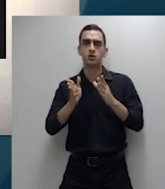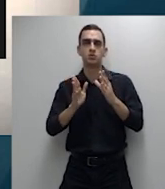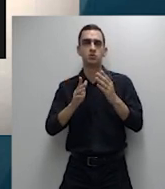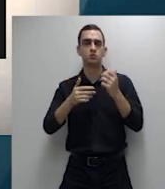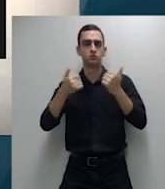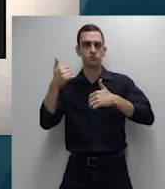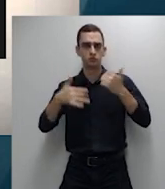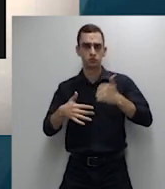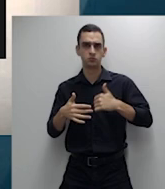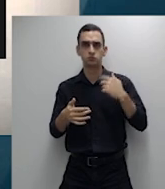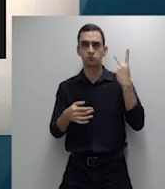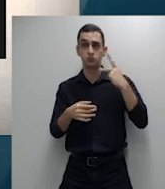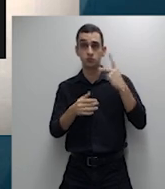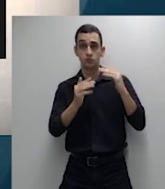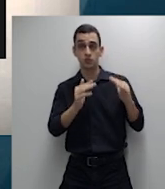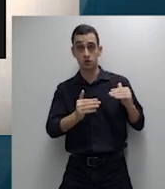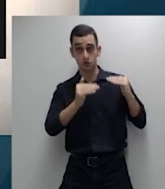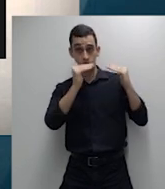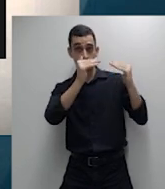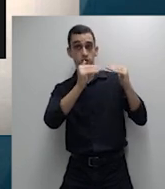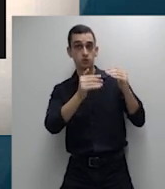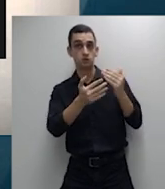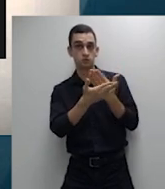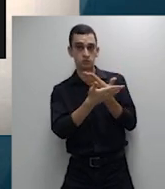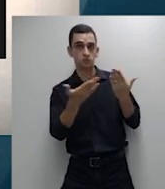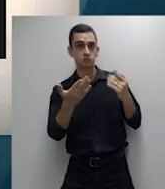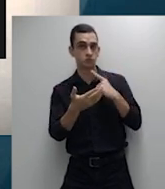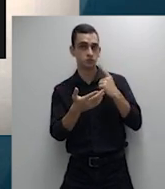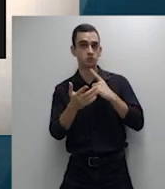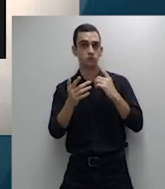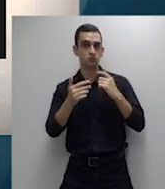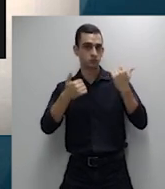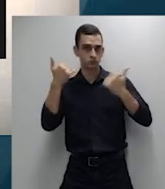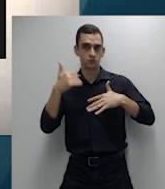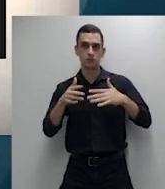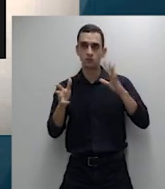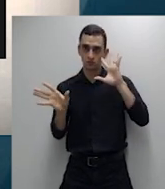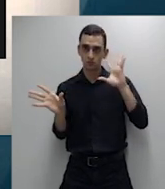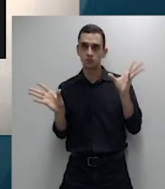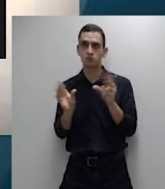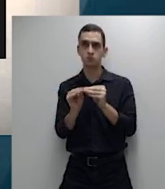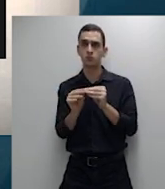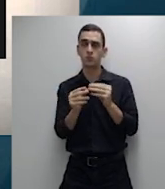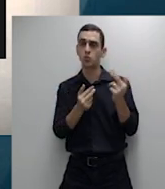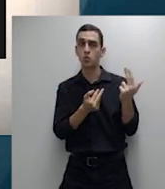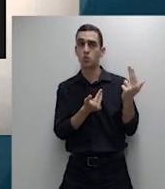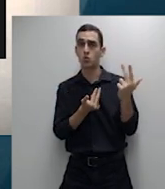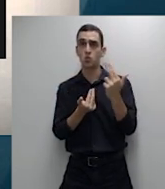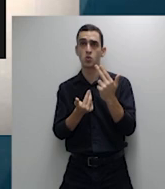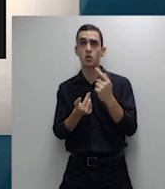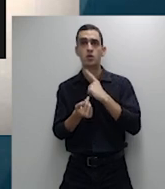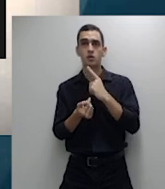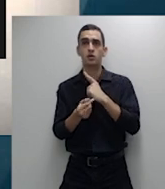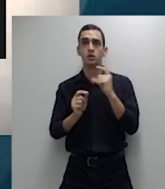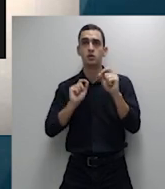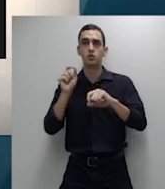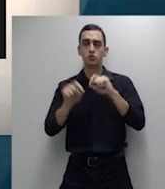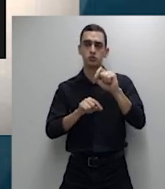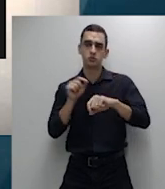procurador-geral da República Doutor Gil Brandão Ferreira concluir na mesma esteira de que efetivamente